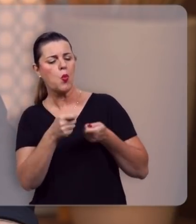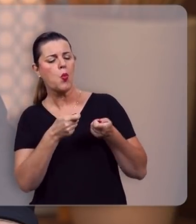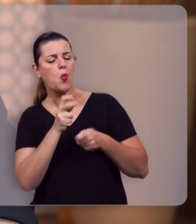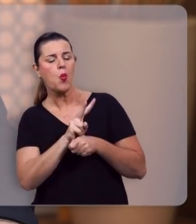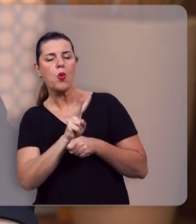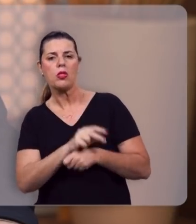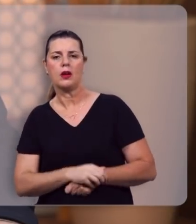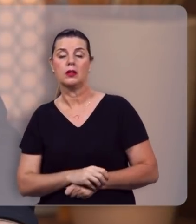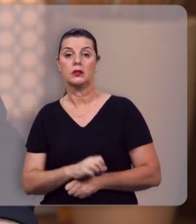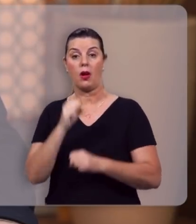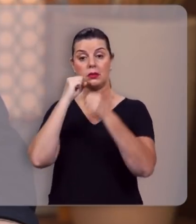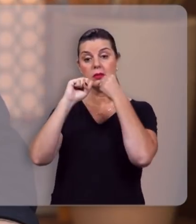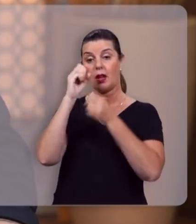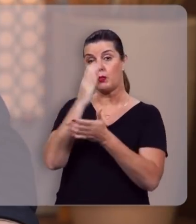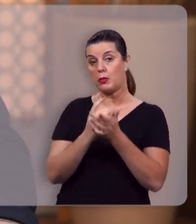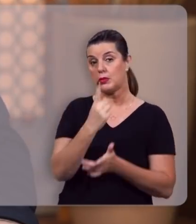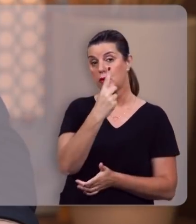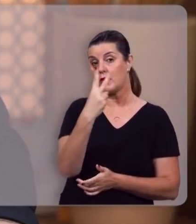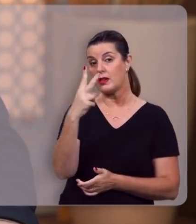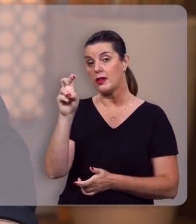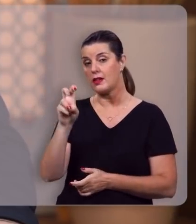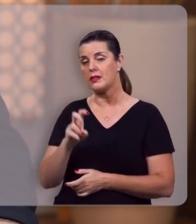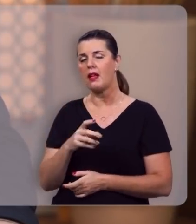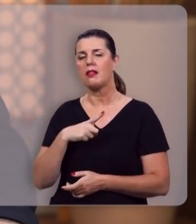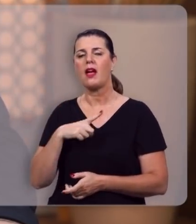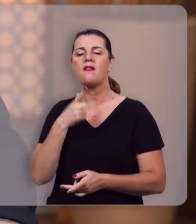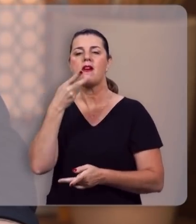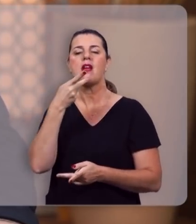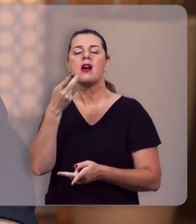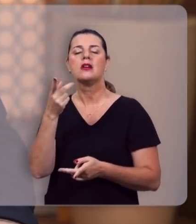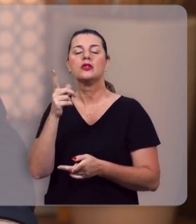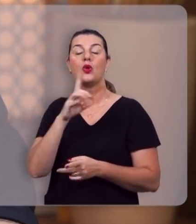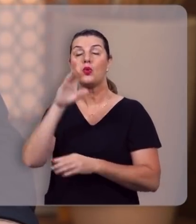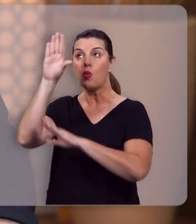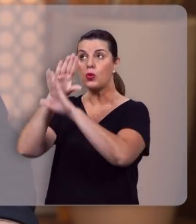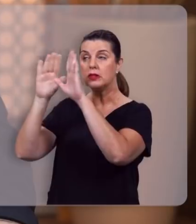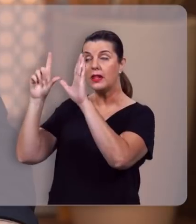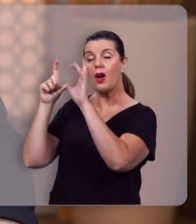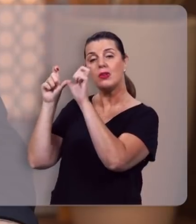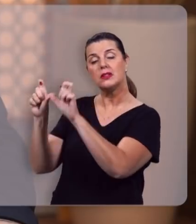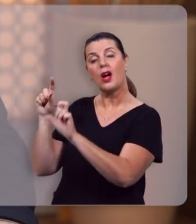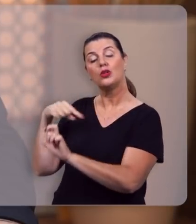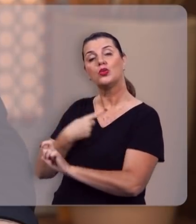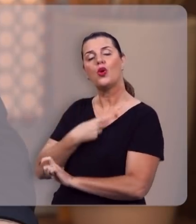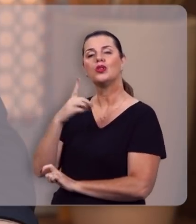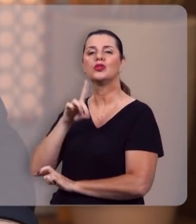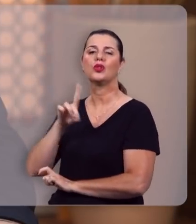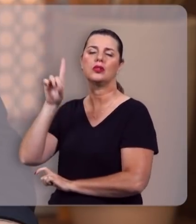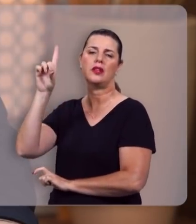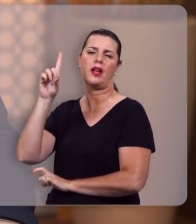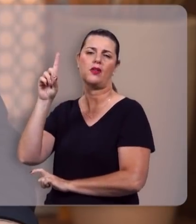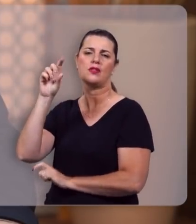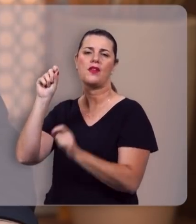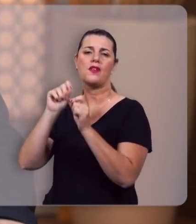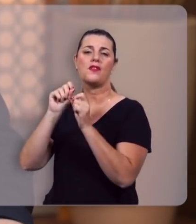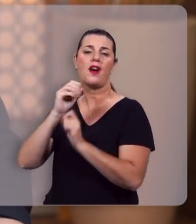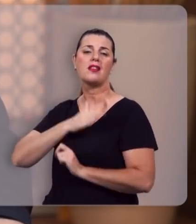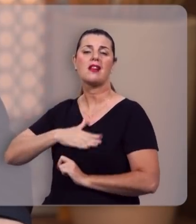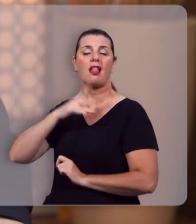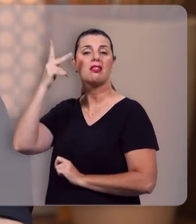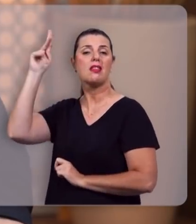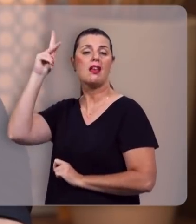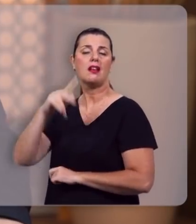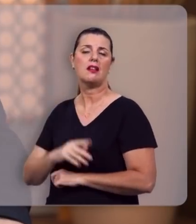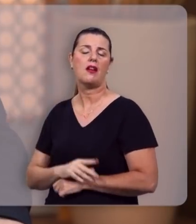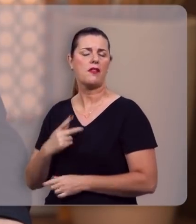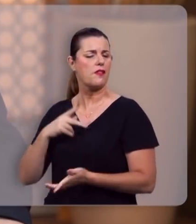Salmo 115:3 diz que nos céus está o nosso Deus e tudo faz como lhe agrada. Essa verdade é